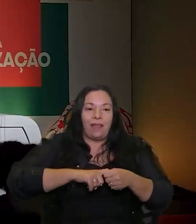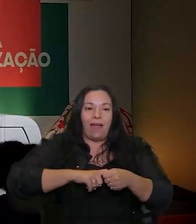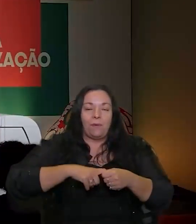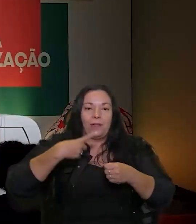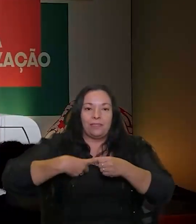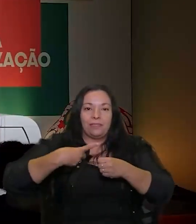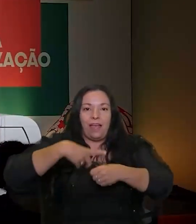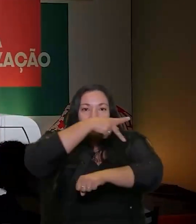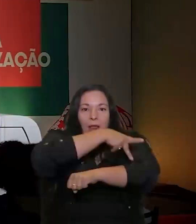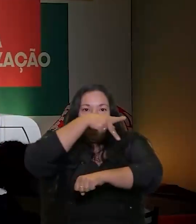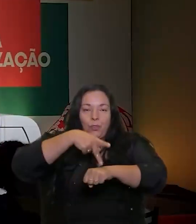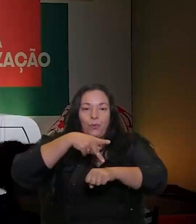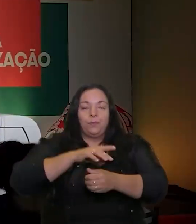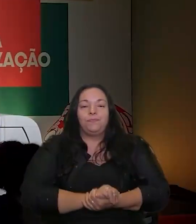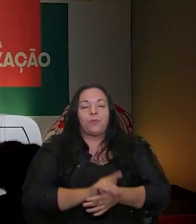muito feliz.